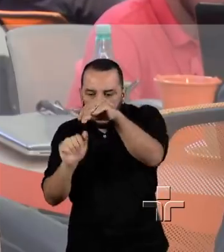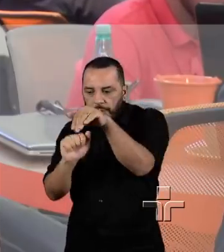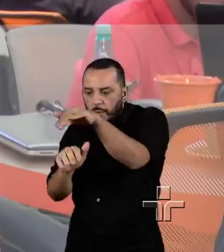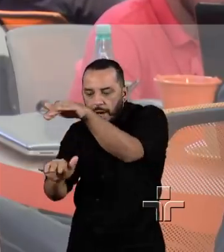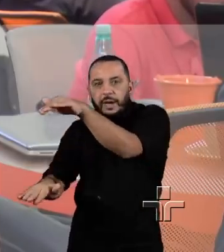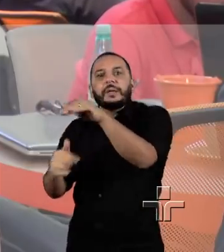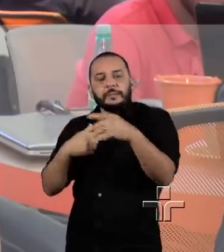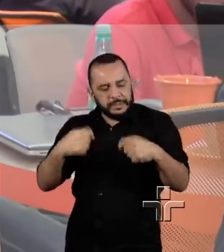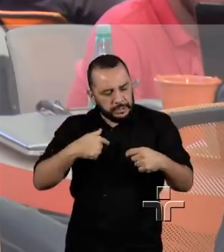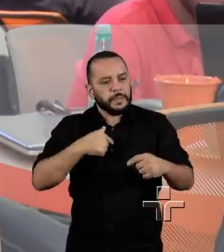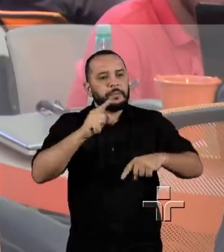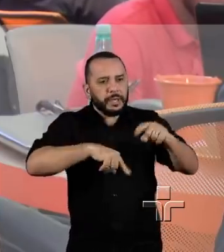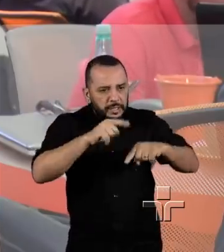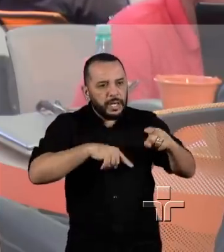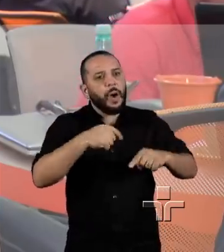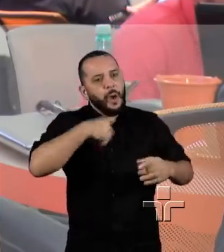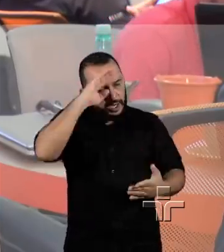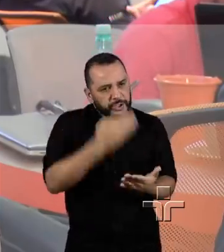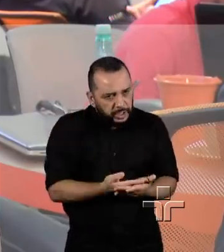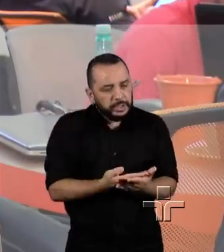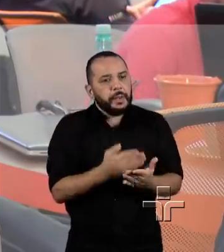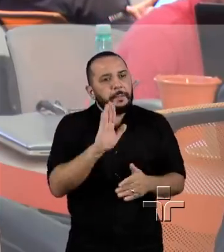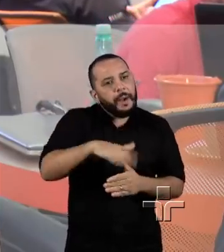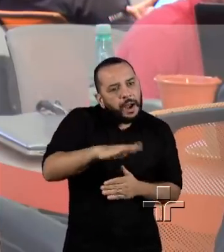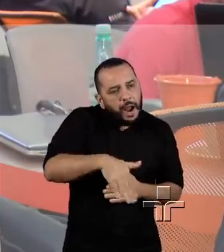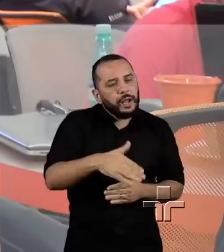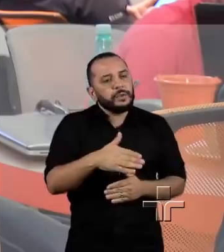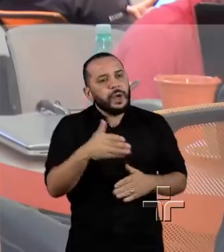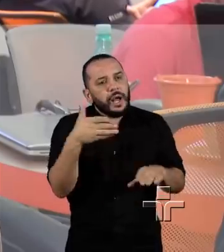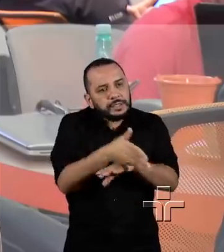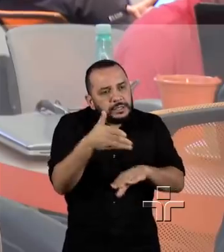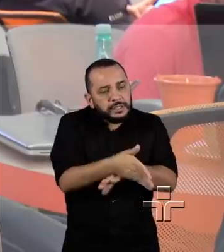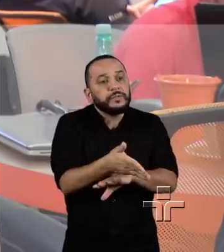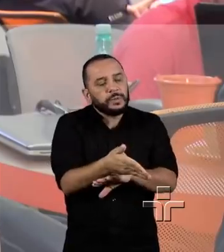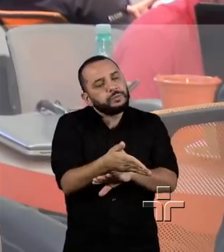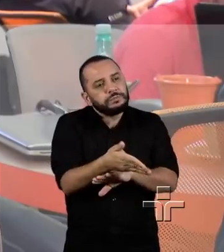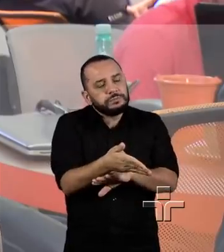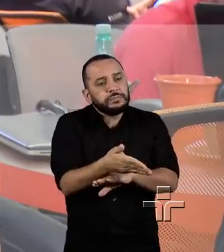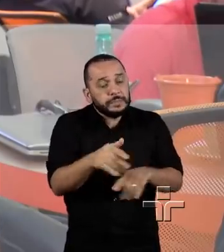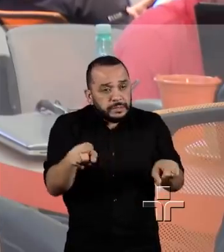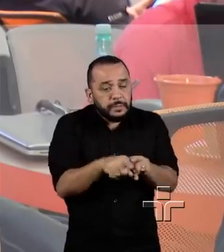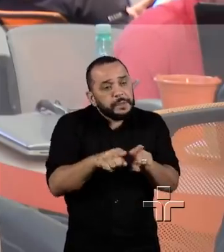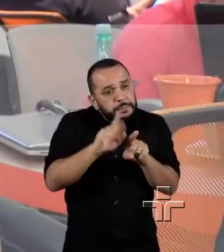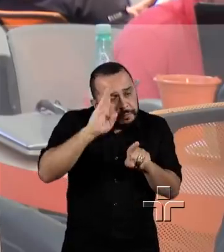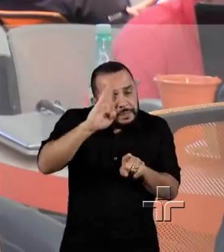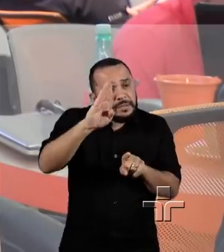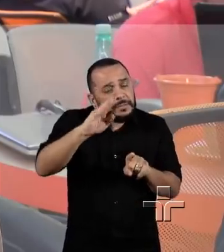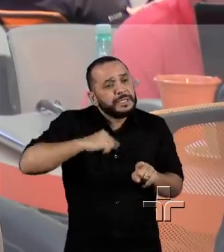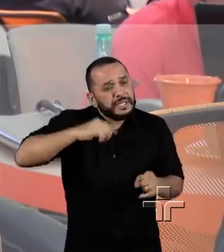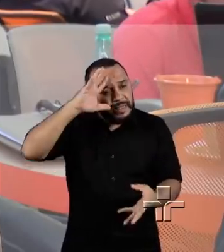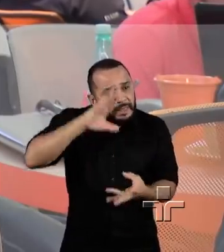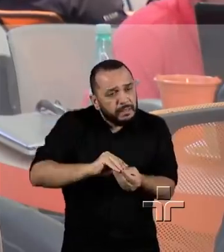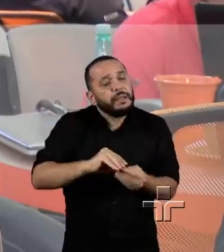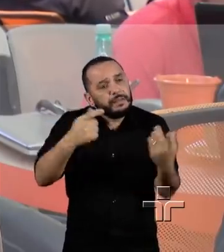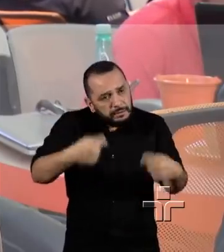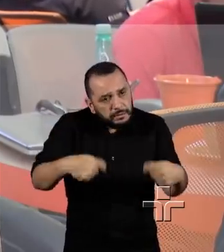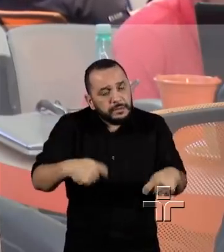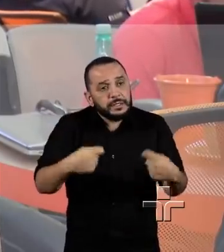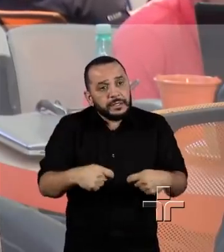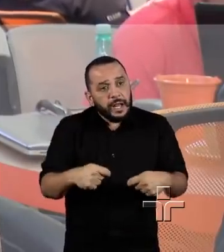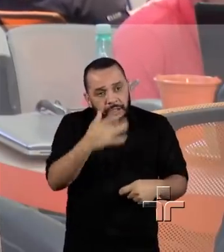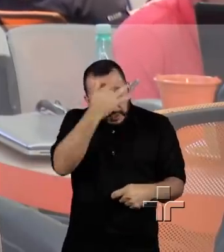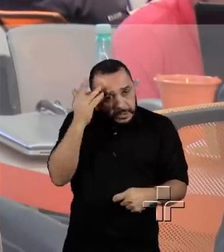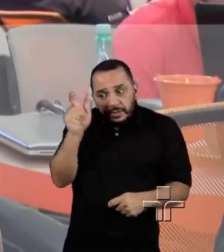estável, confiável, a um custo acessível e, principalmente, entender a necessidade do cliente